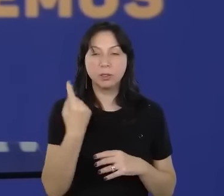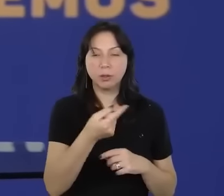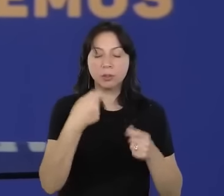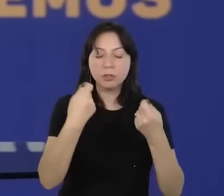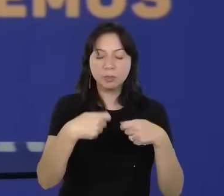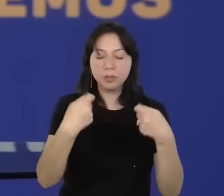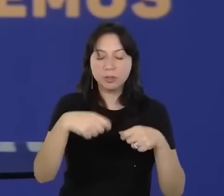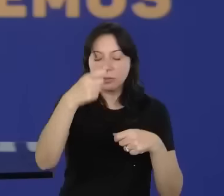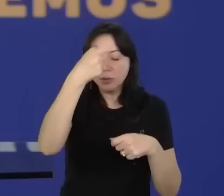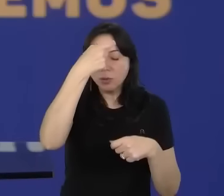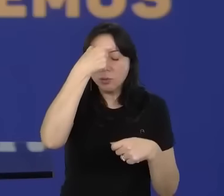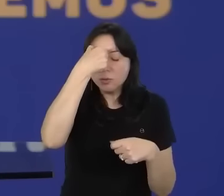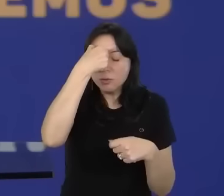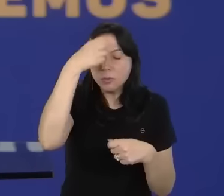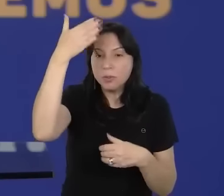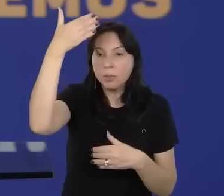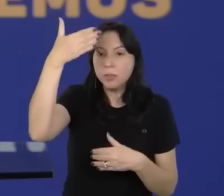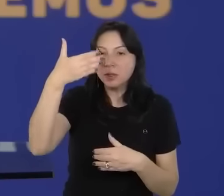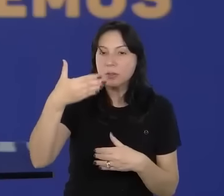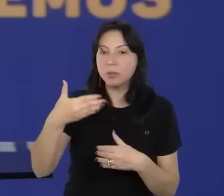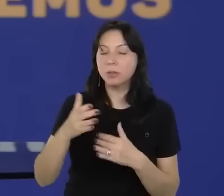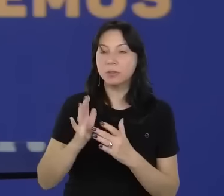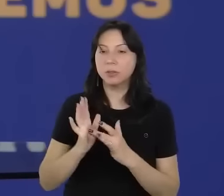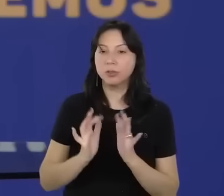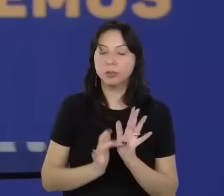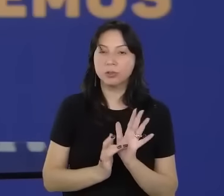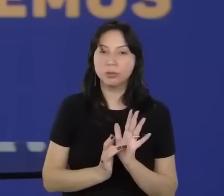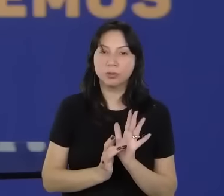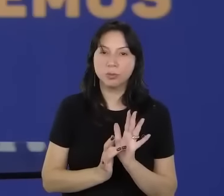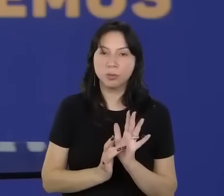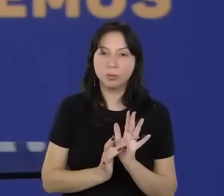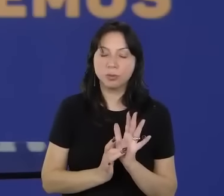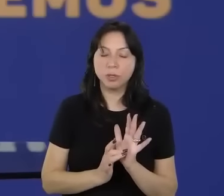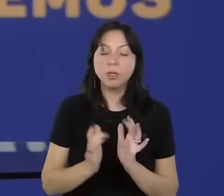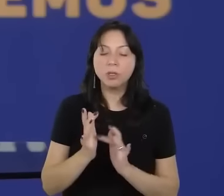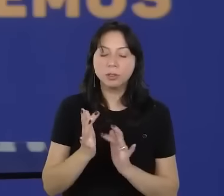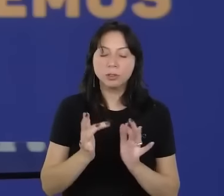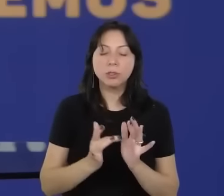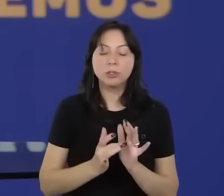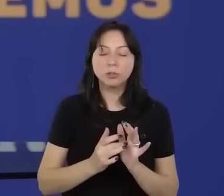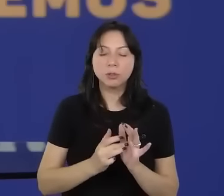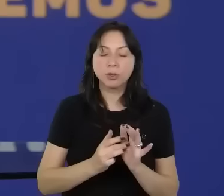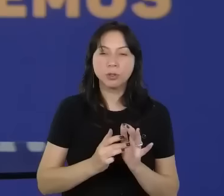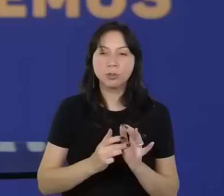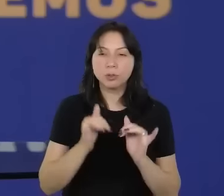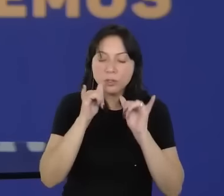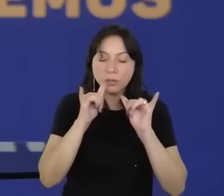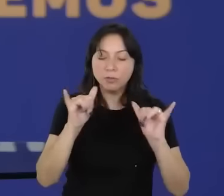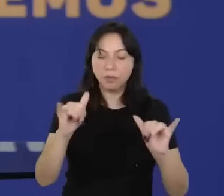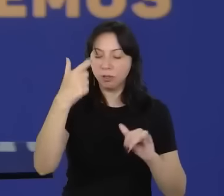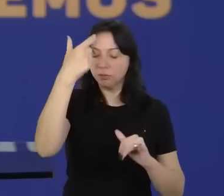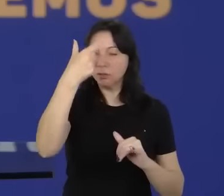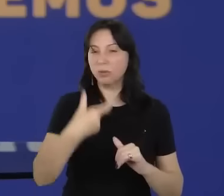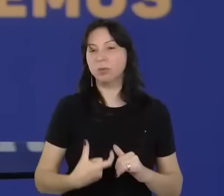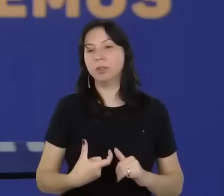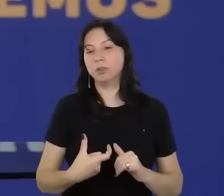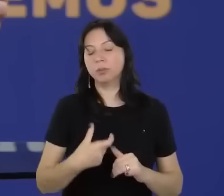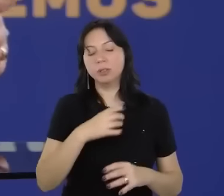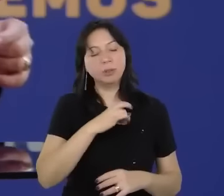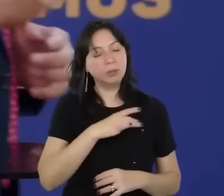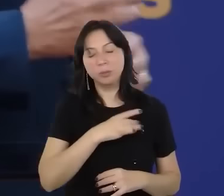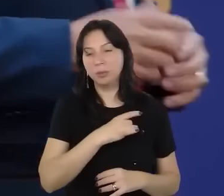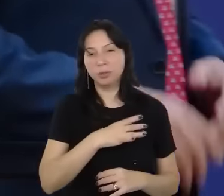Jesus sou eu sou eu sou eu não tenho medo